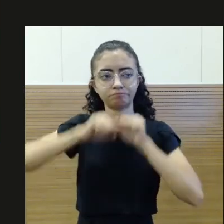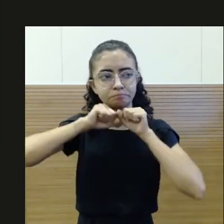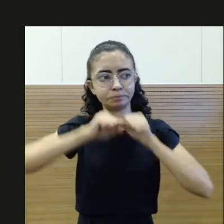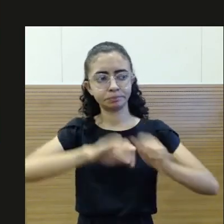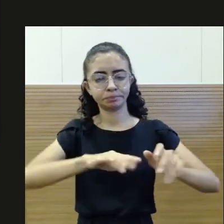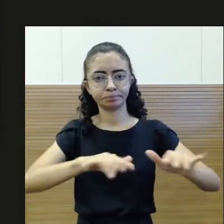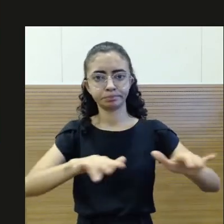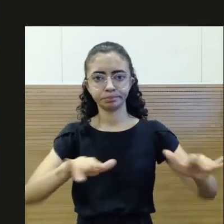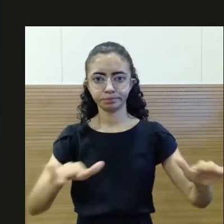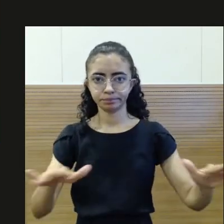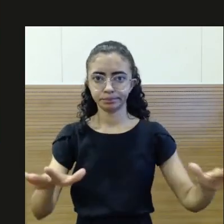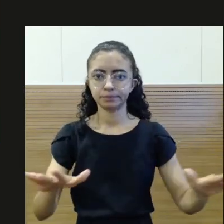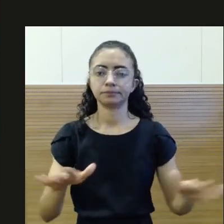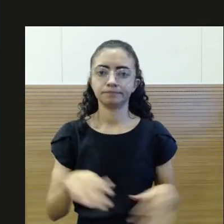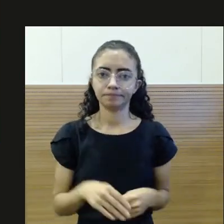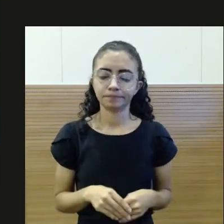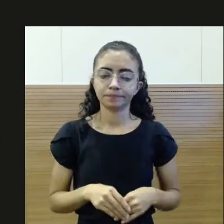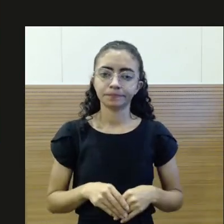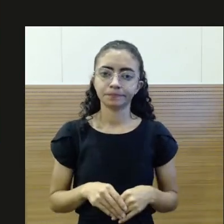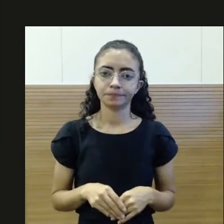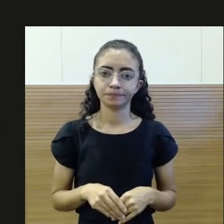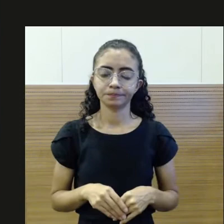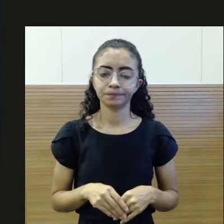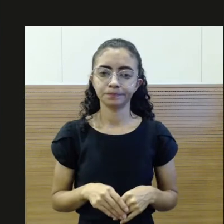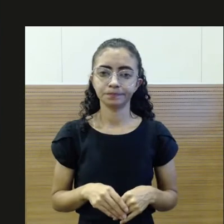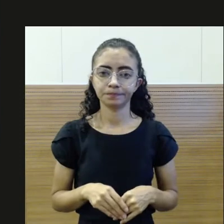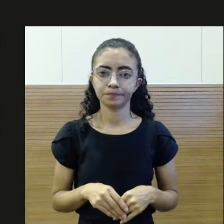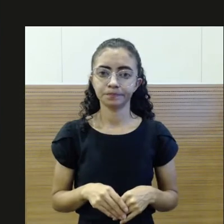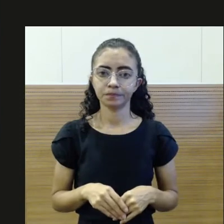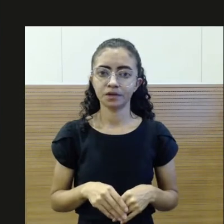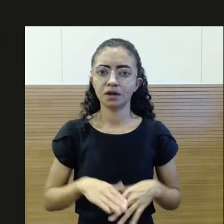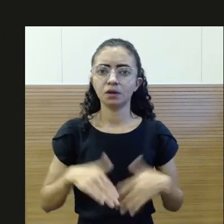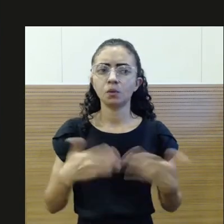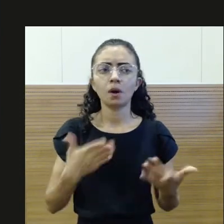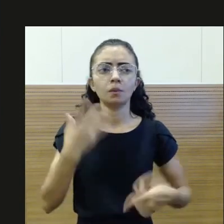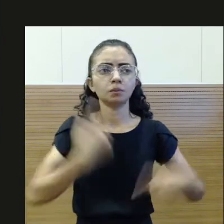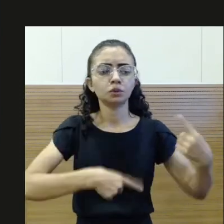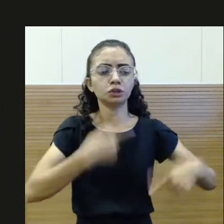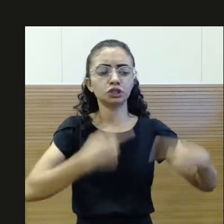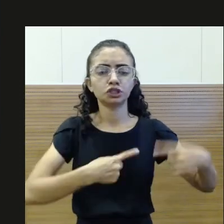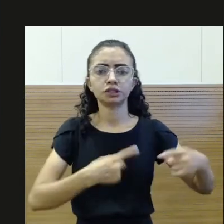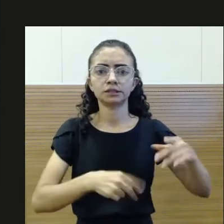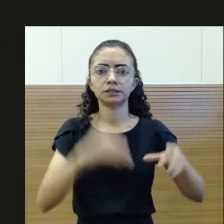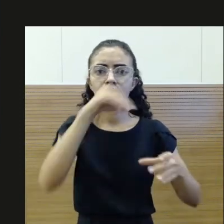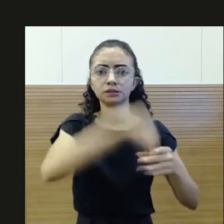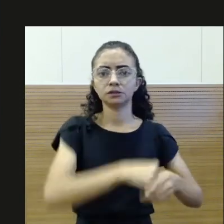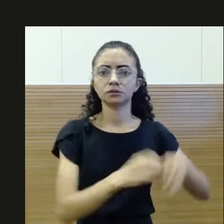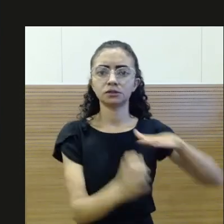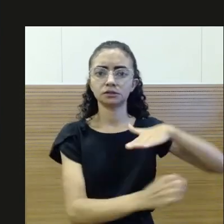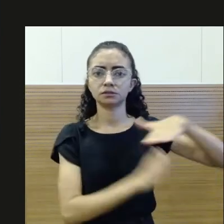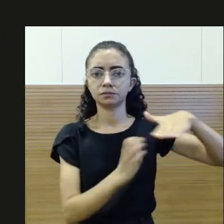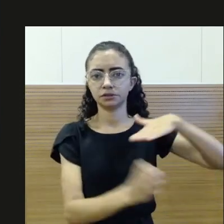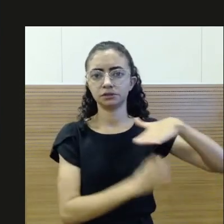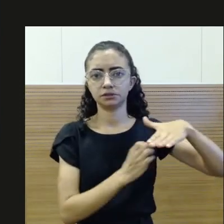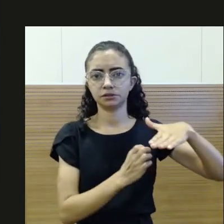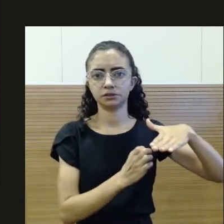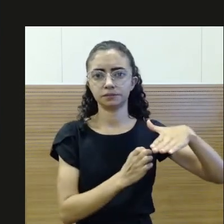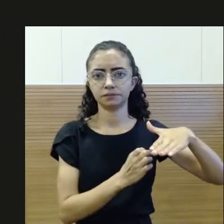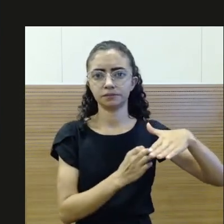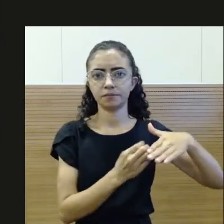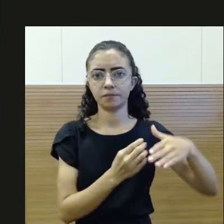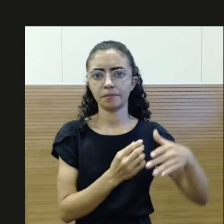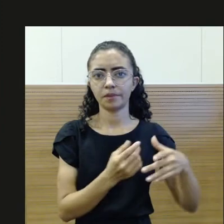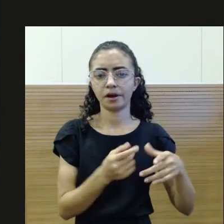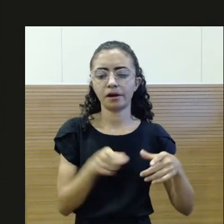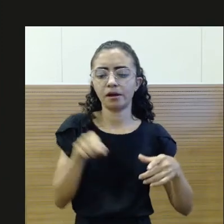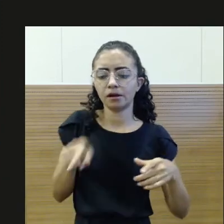a presença dos ultraprocessados nos sistemas alimentares na alimentação, quais são as políticas corporativas que são utilizadas para isso ser realizado,